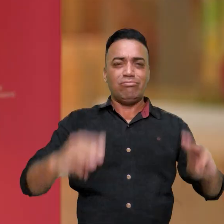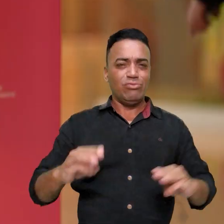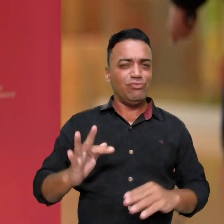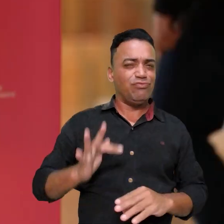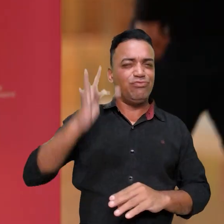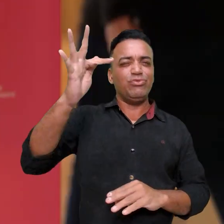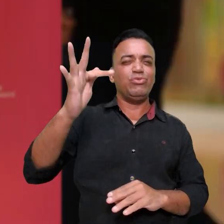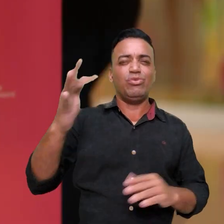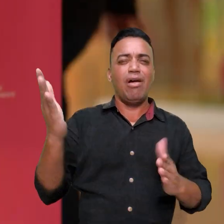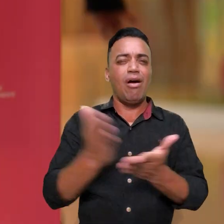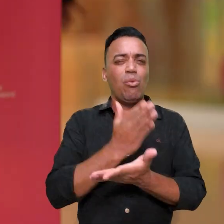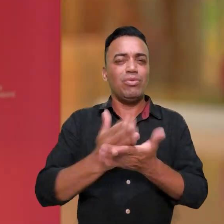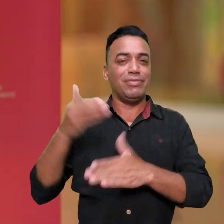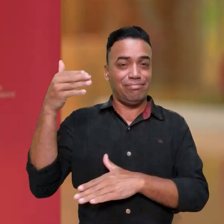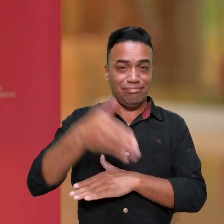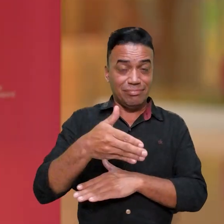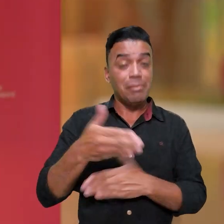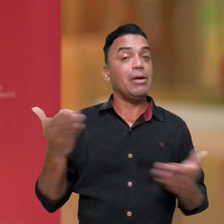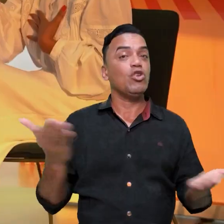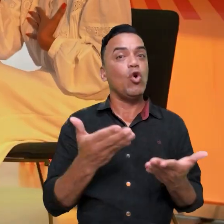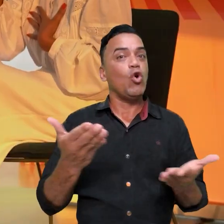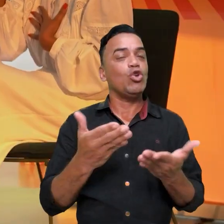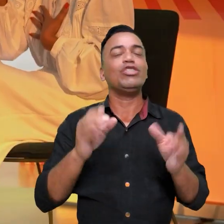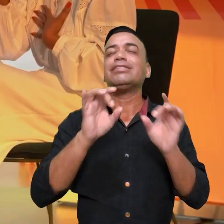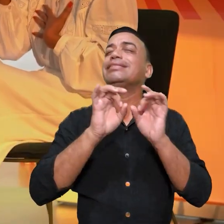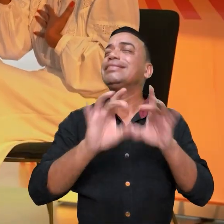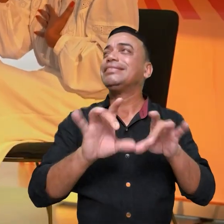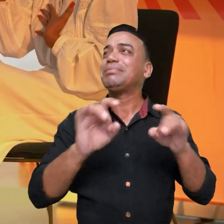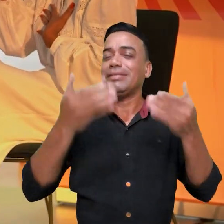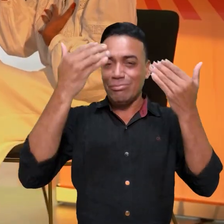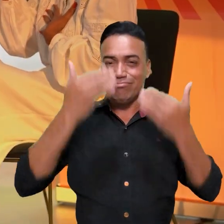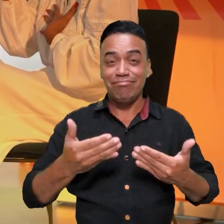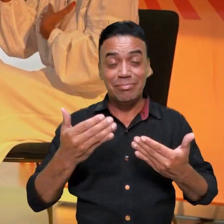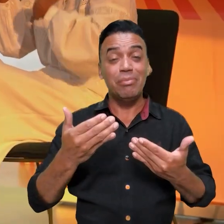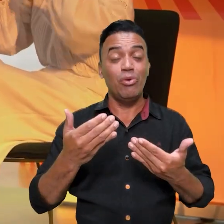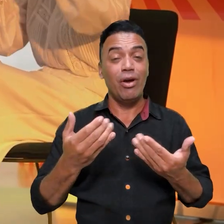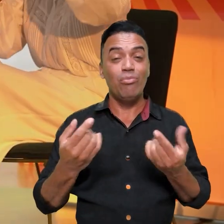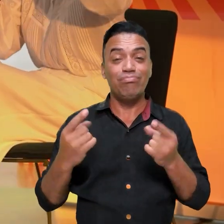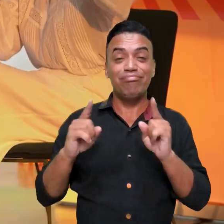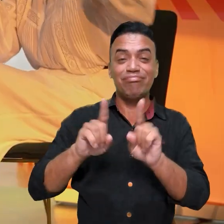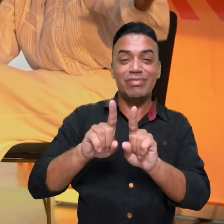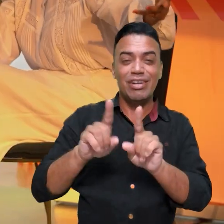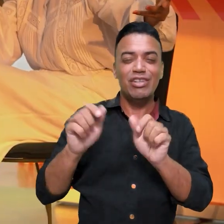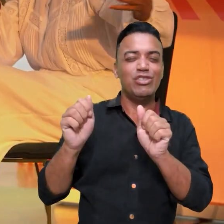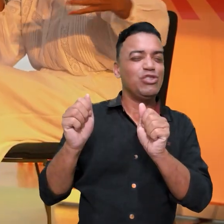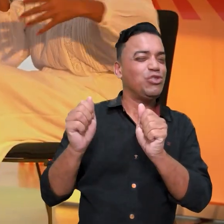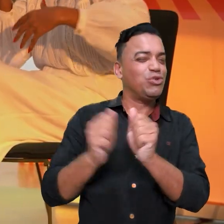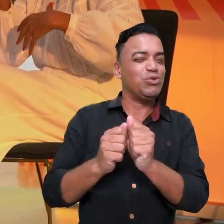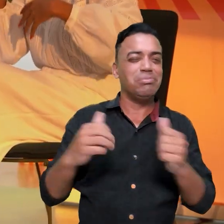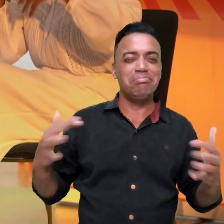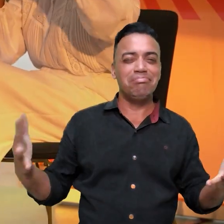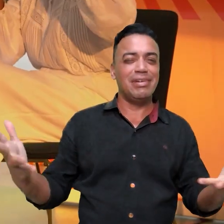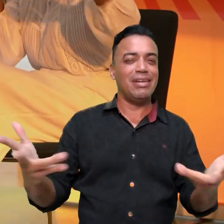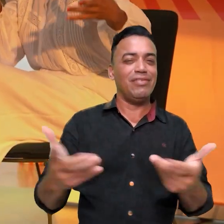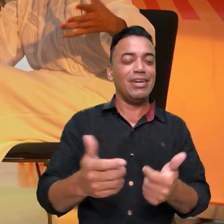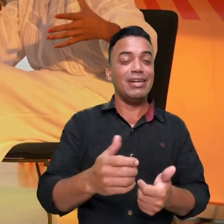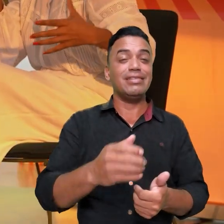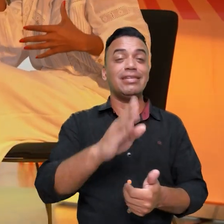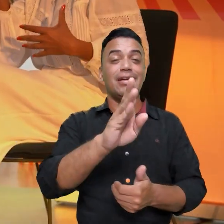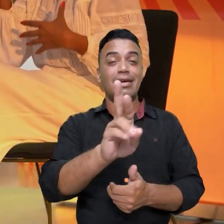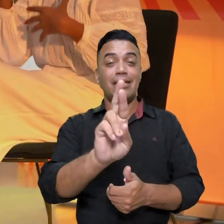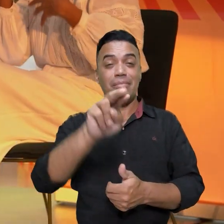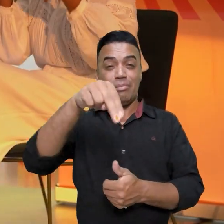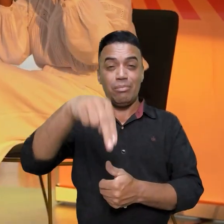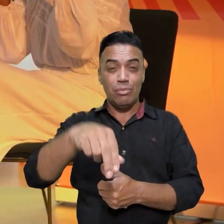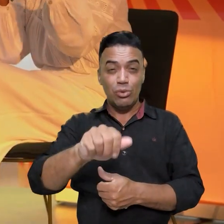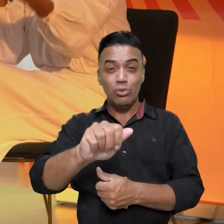algumas vezes. Só que hoje está sendo muito especial, porque eu estou ao lado da gigante Bruna